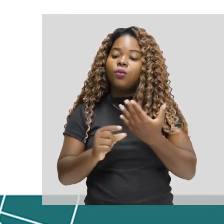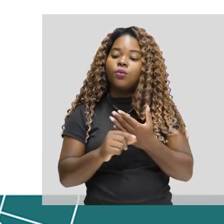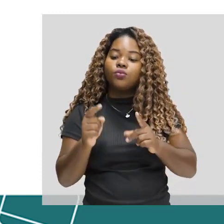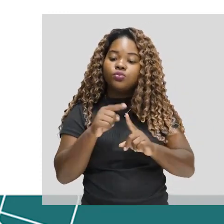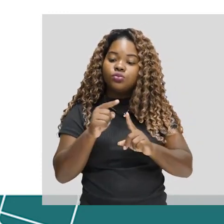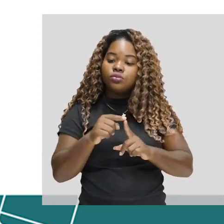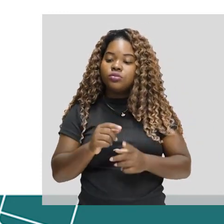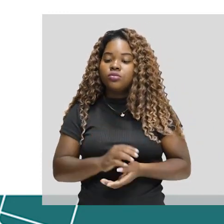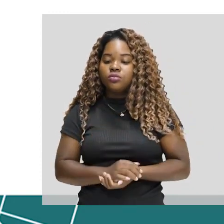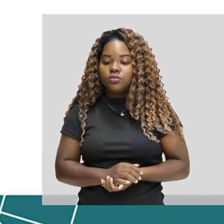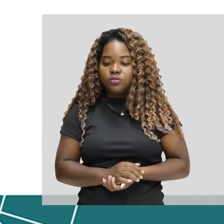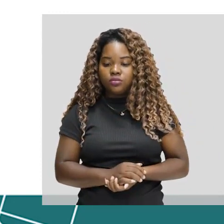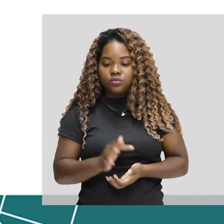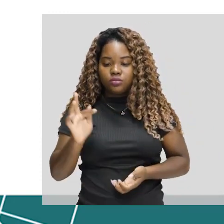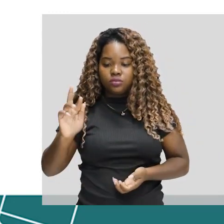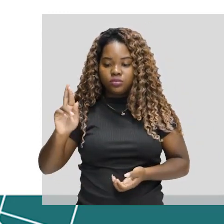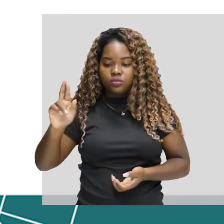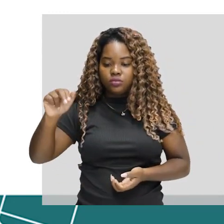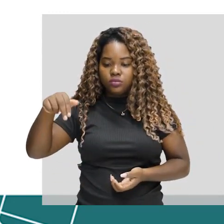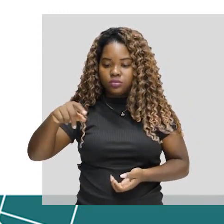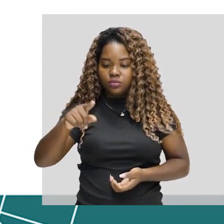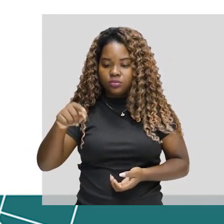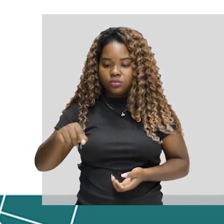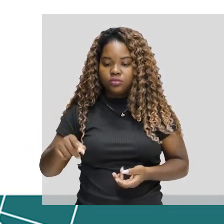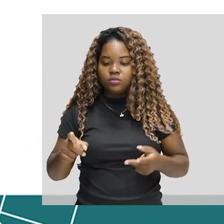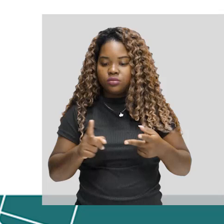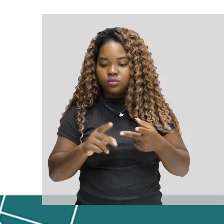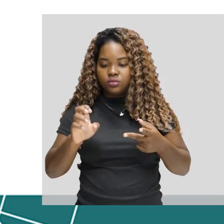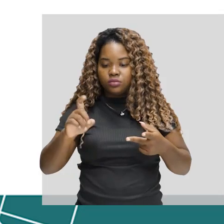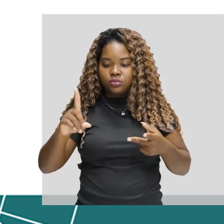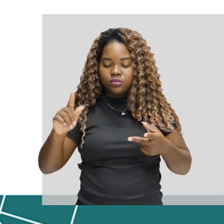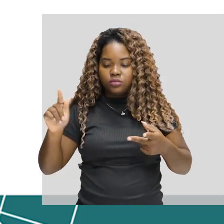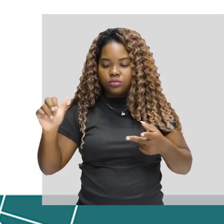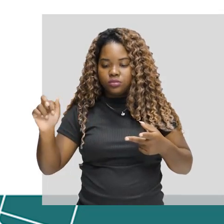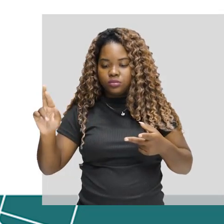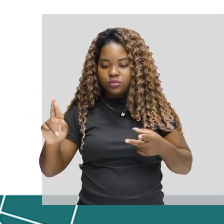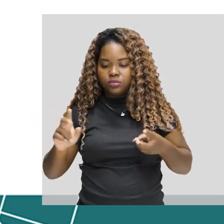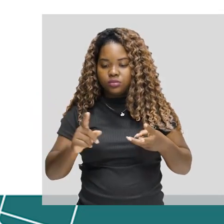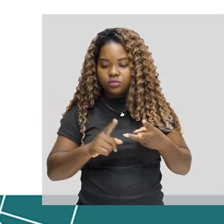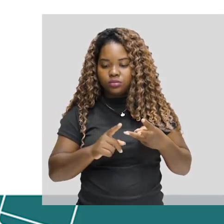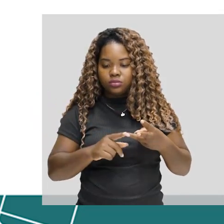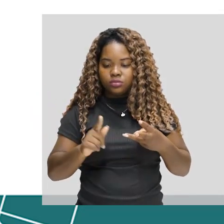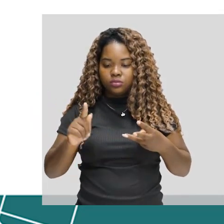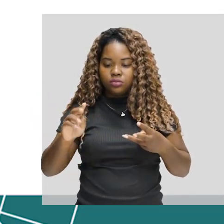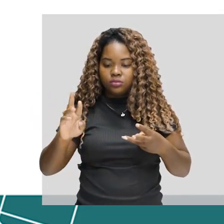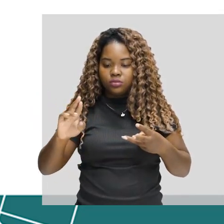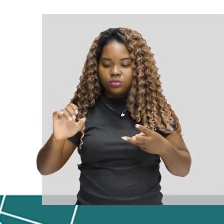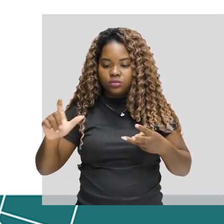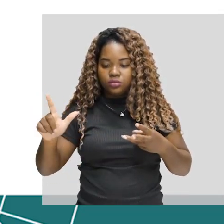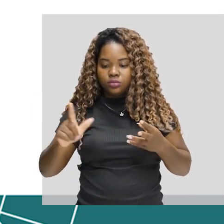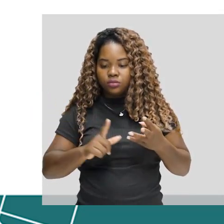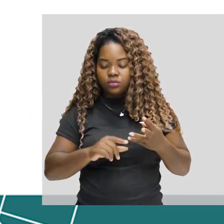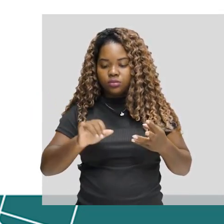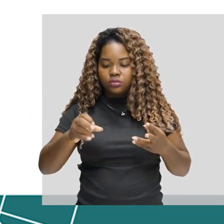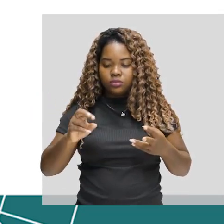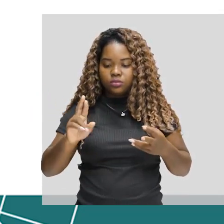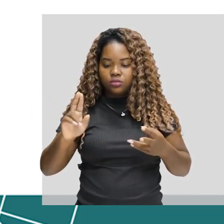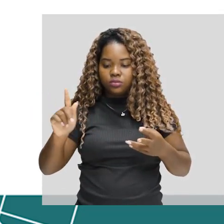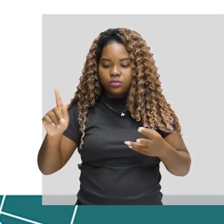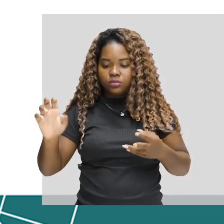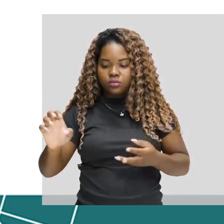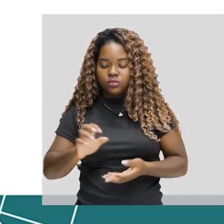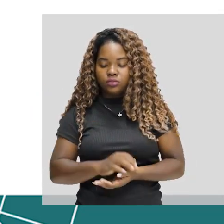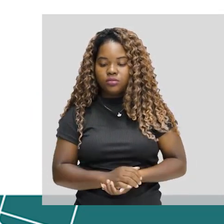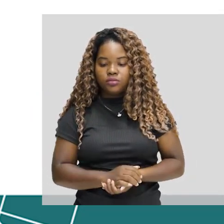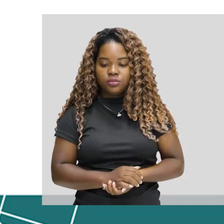autores estrangeiros, como Franz Kafka, Edgar Allan Poe, Gabriel Garcia Marques, Jorge Luiz